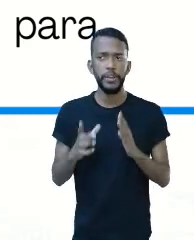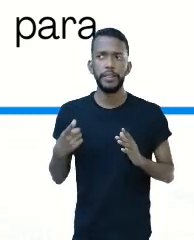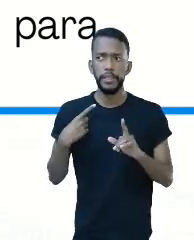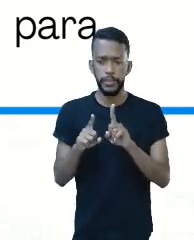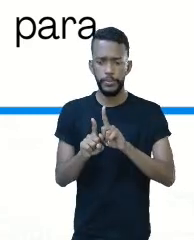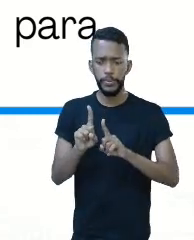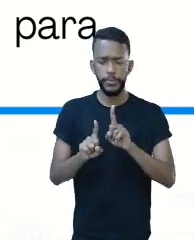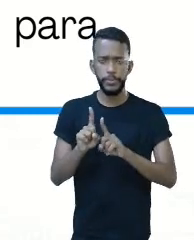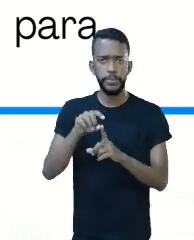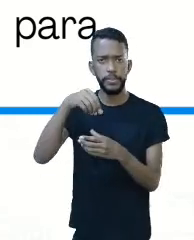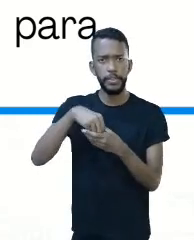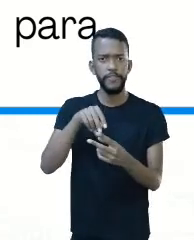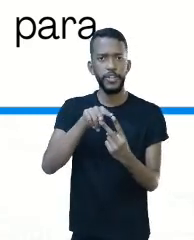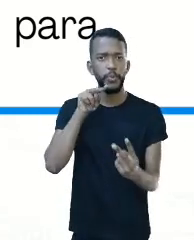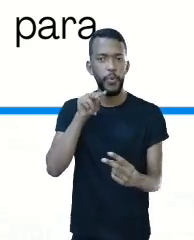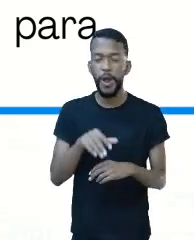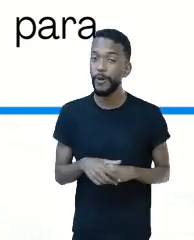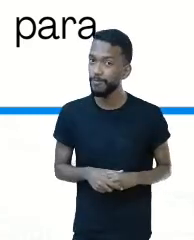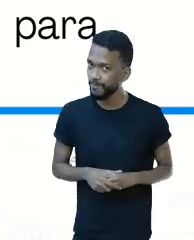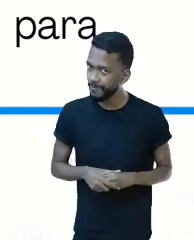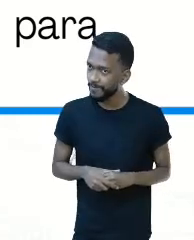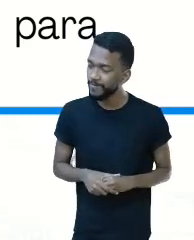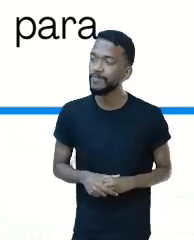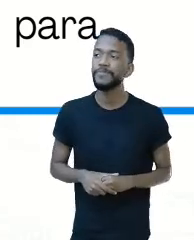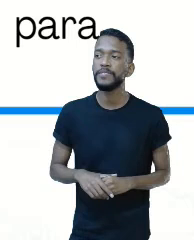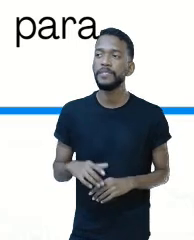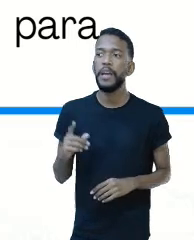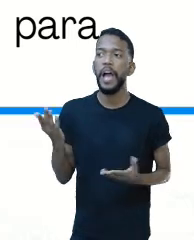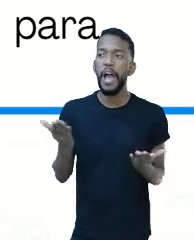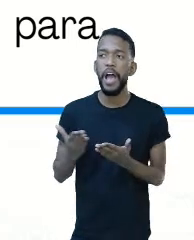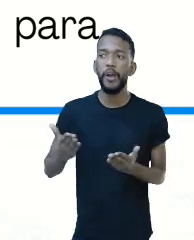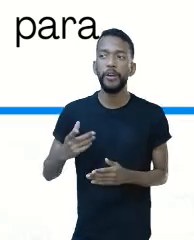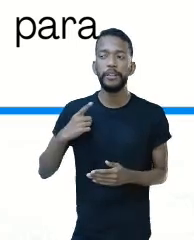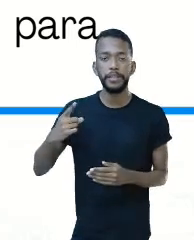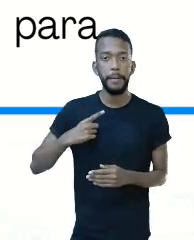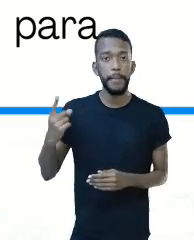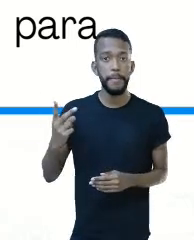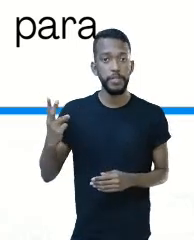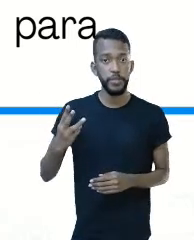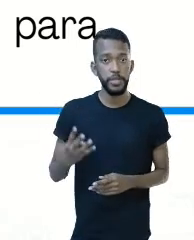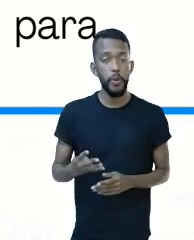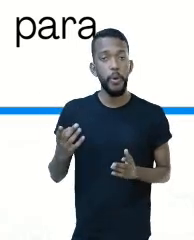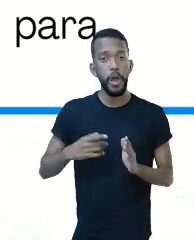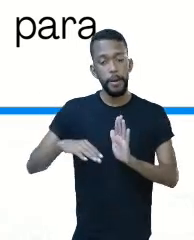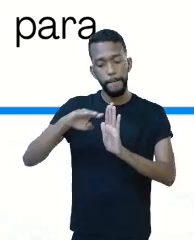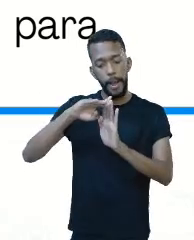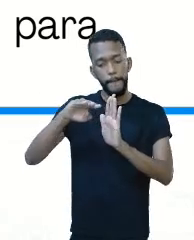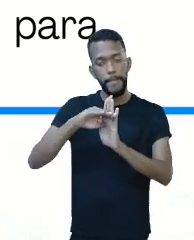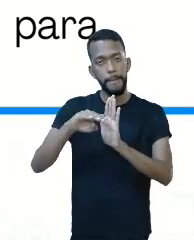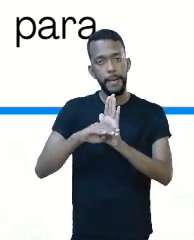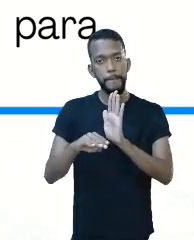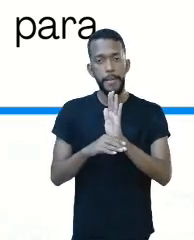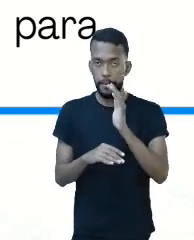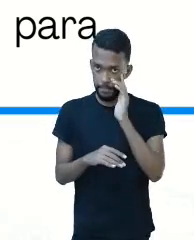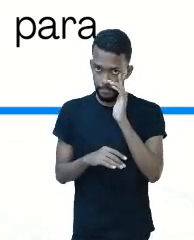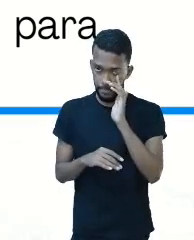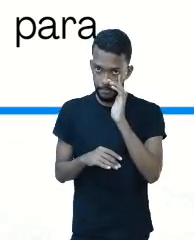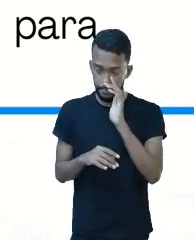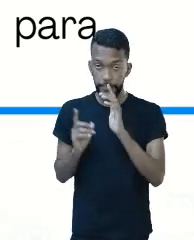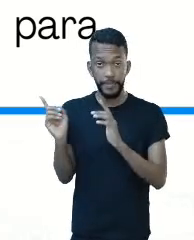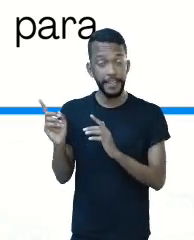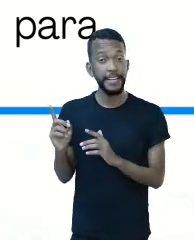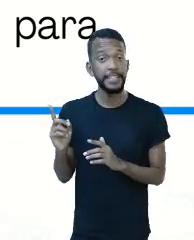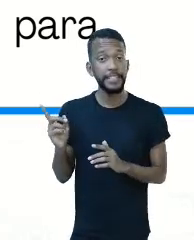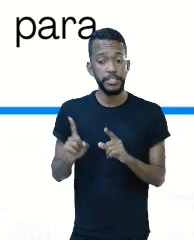gincana virtual. Veja a classificação dos 4 primeiros colocados. Essa